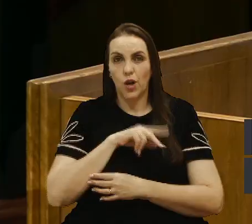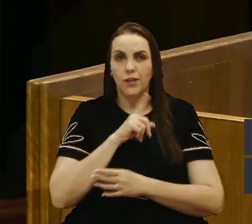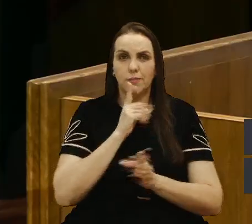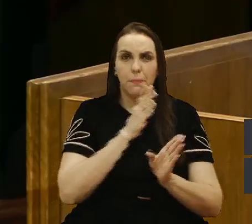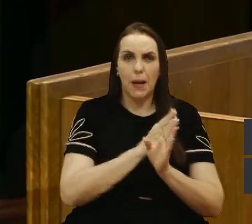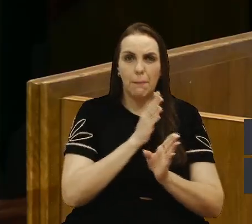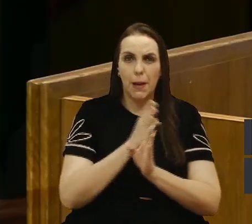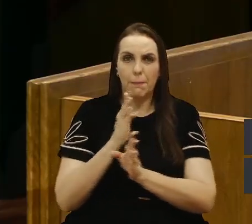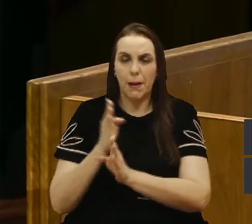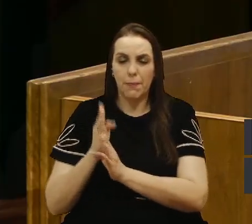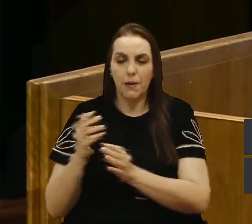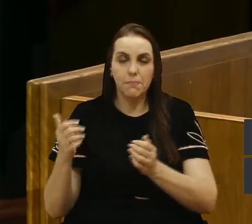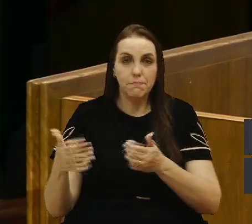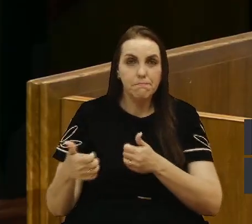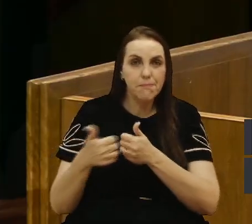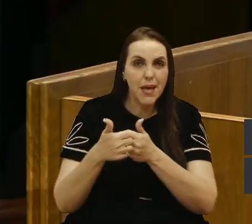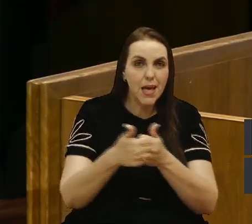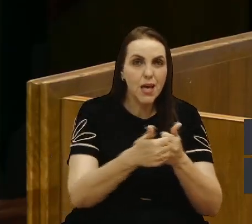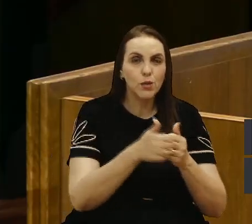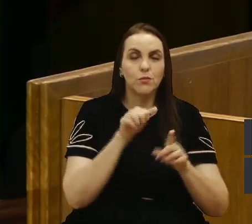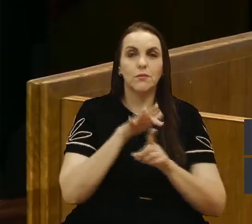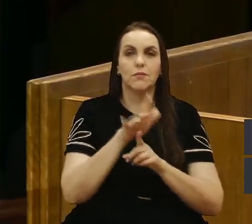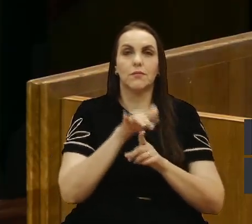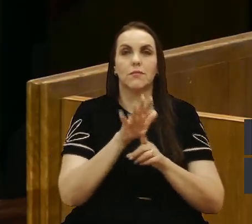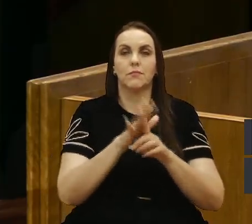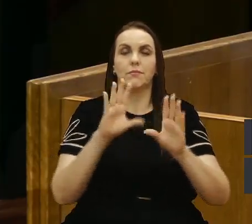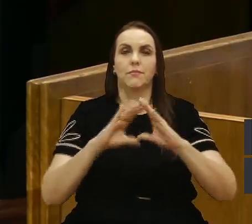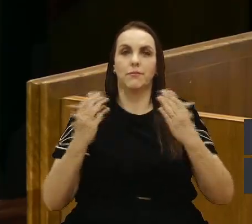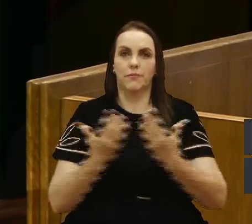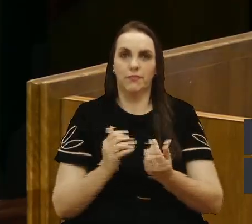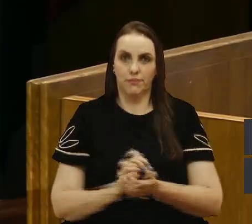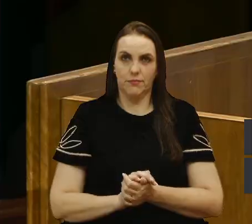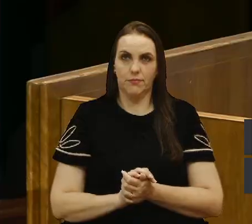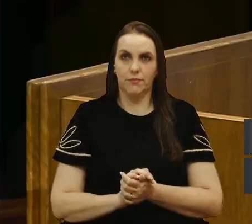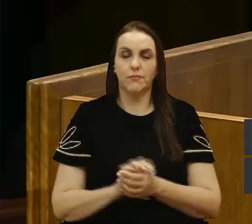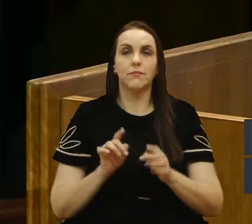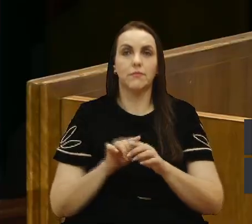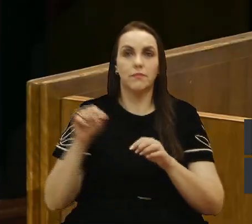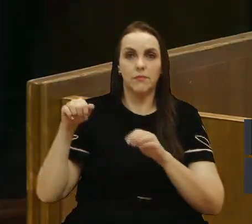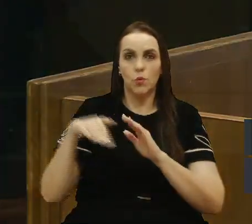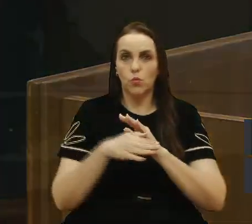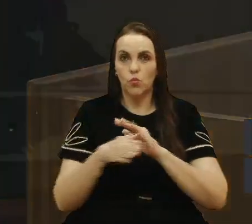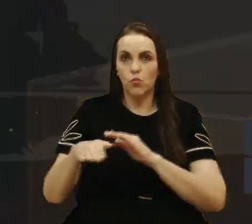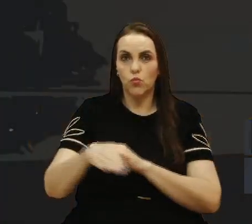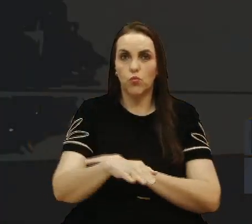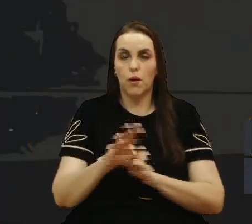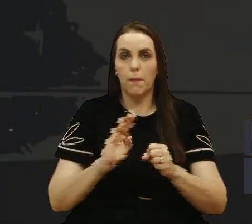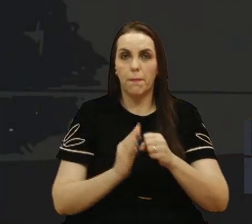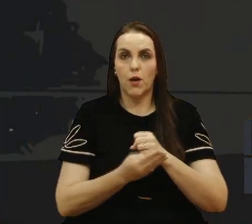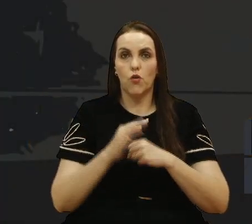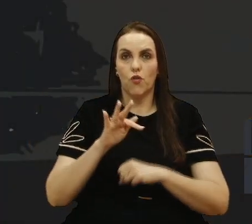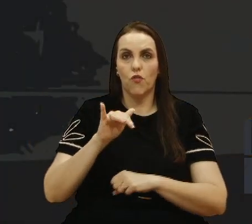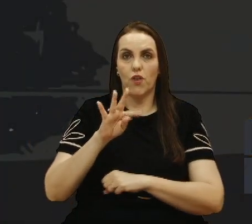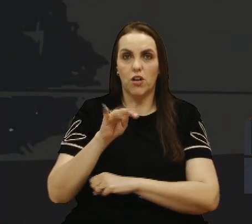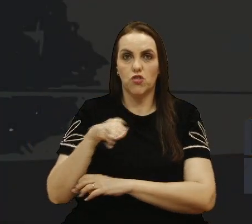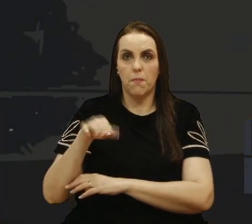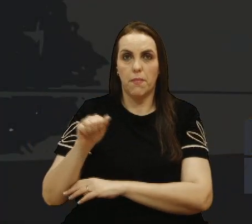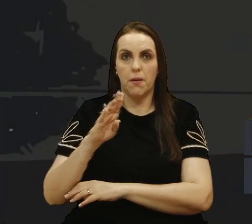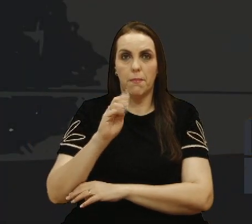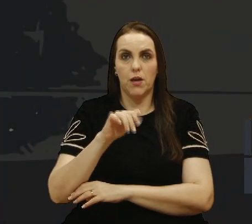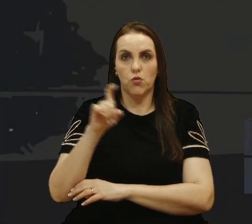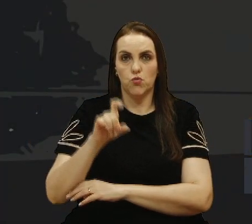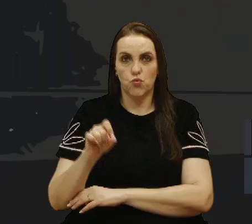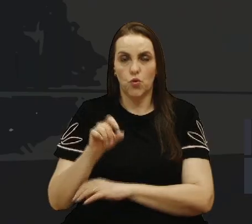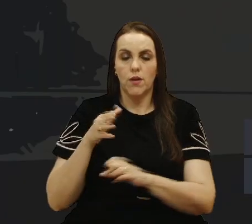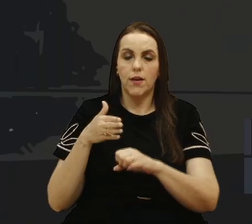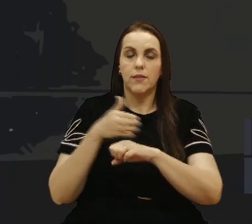de pertinho, né, as demandas da comunidade. Tanto descendo ali do Fátima Baixo, quanto a entrada ali do São José, a